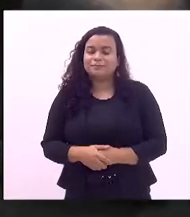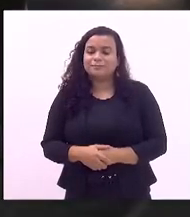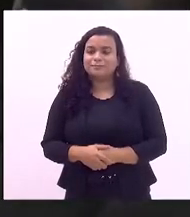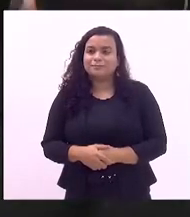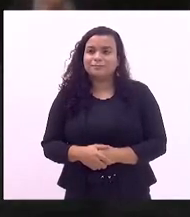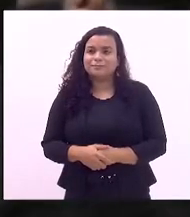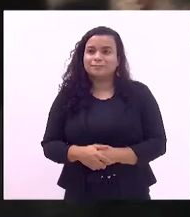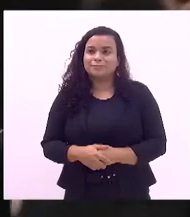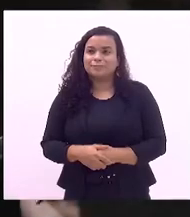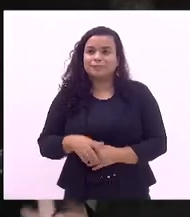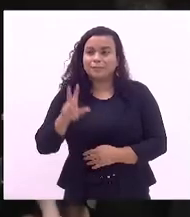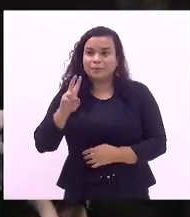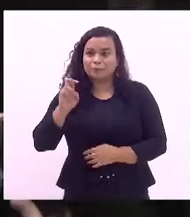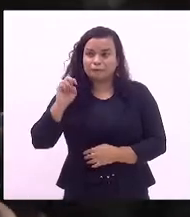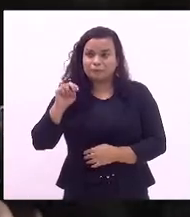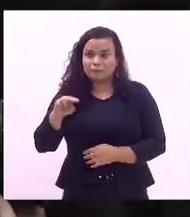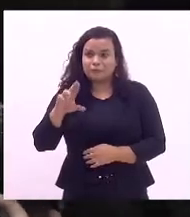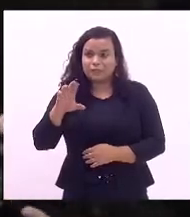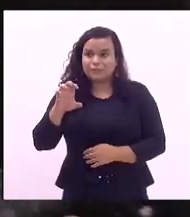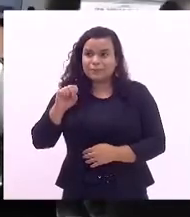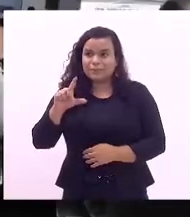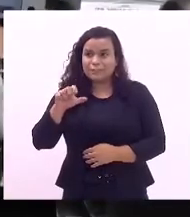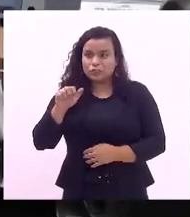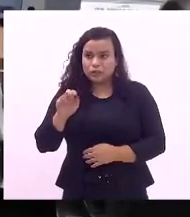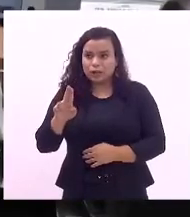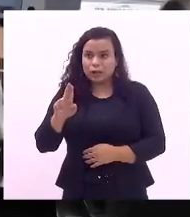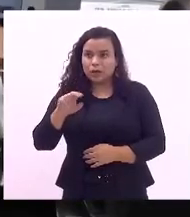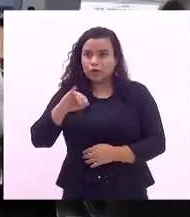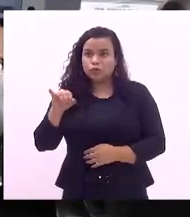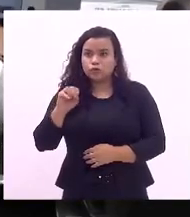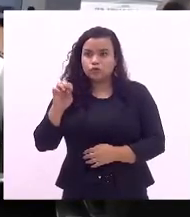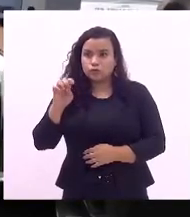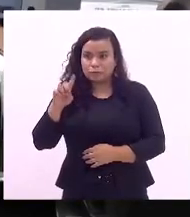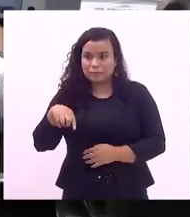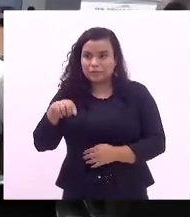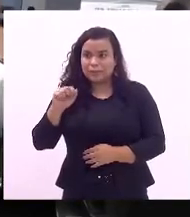o senhor Venceslau José de Azevedo